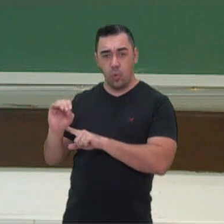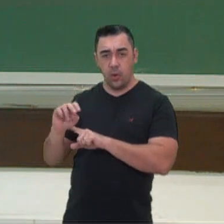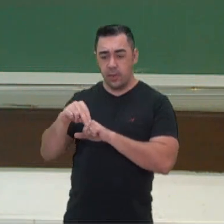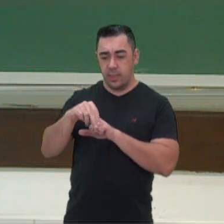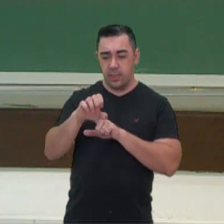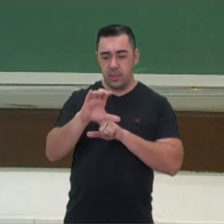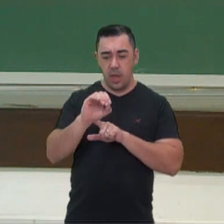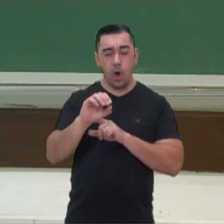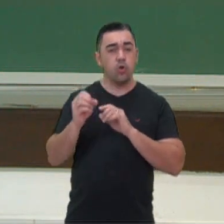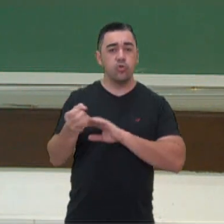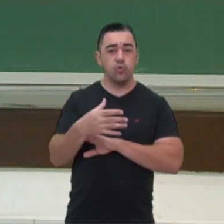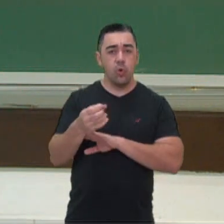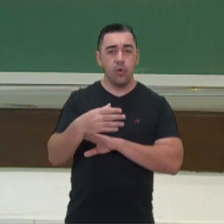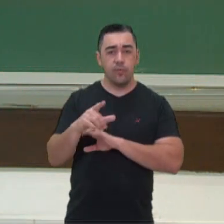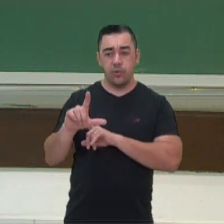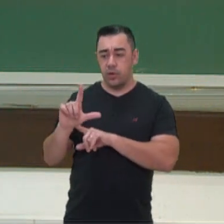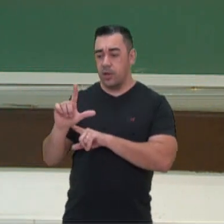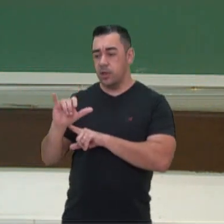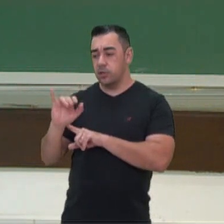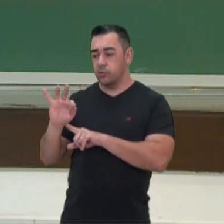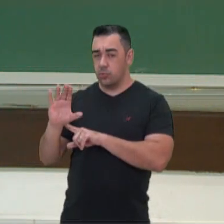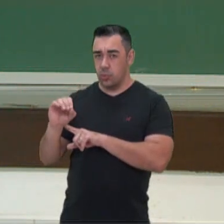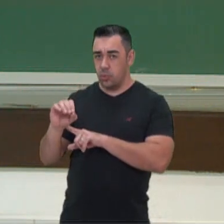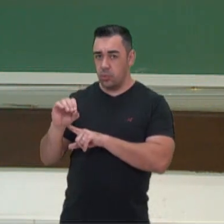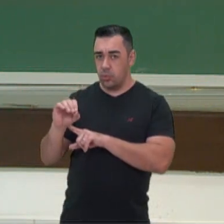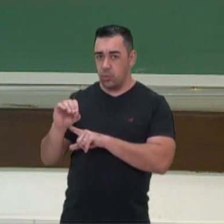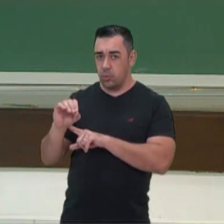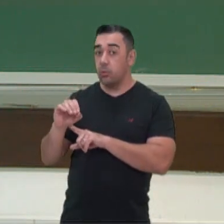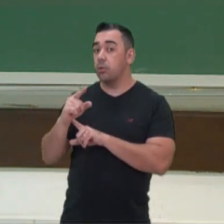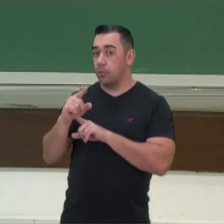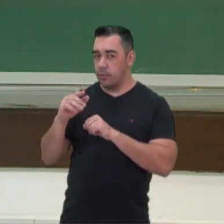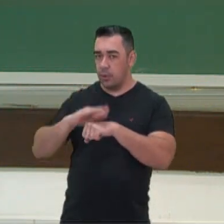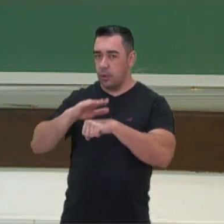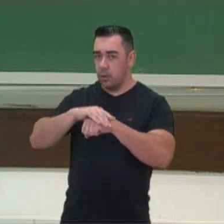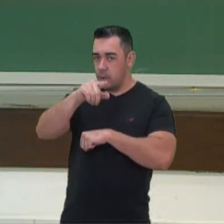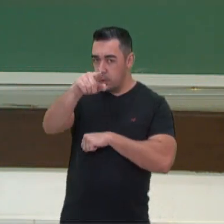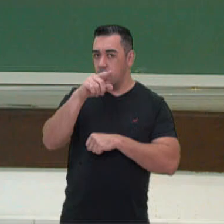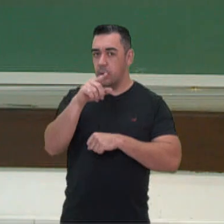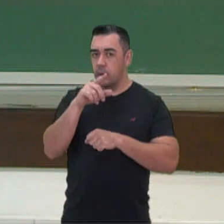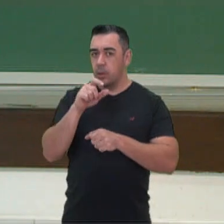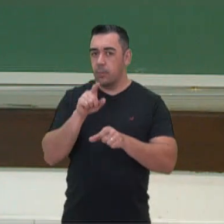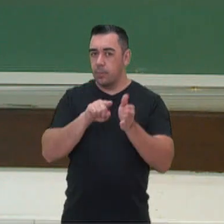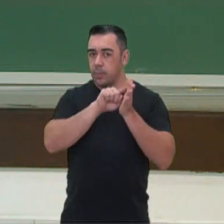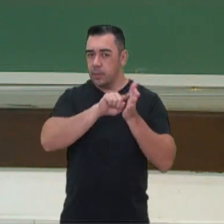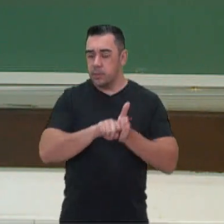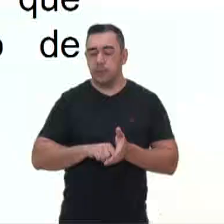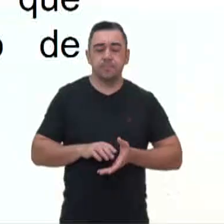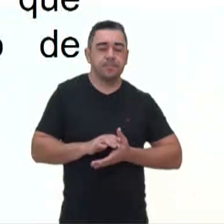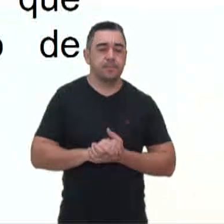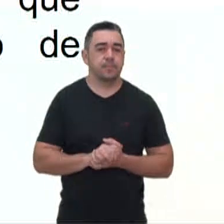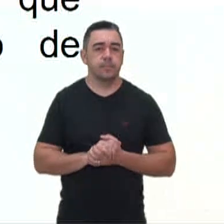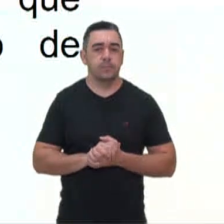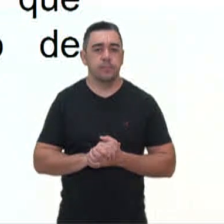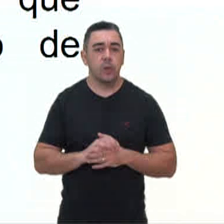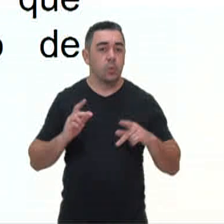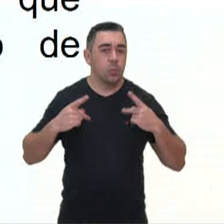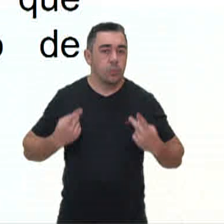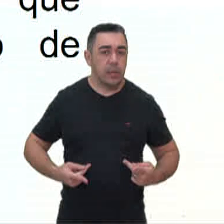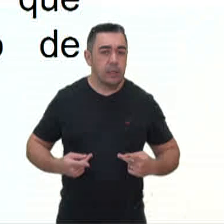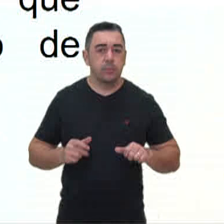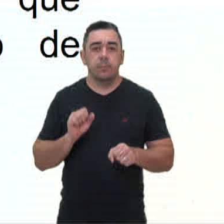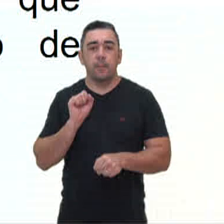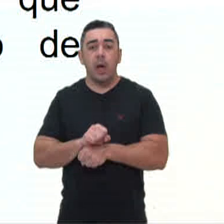novo. Responsabilidade tua ver neolítico, daí o conjunto do texto. Quando o ser humano deixou de